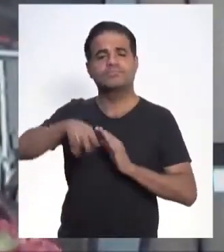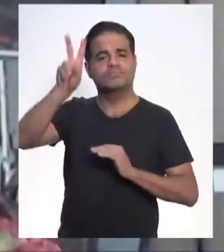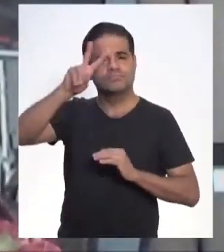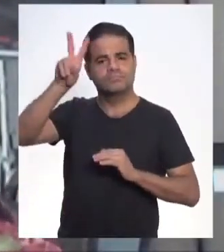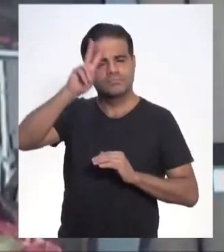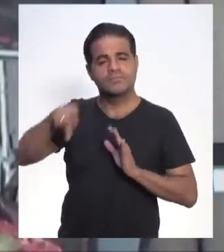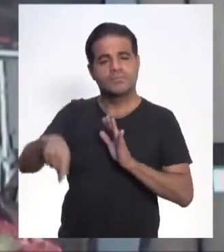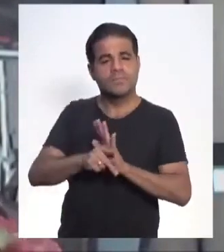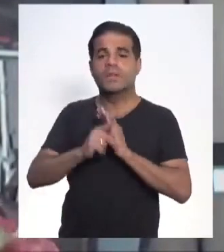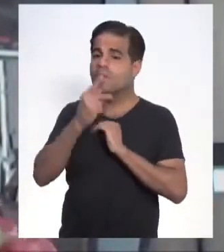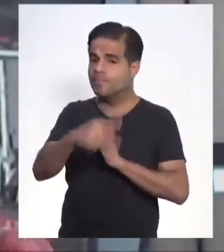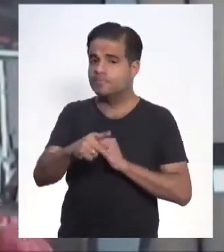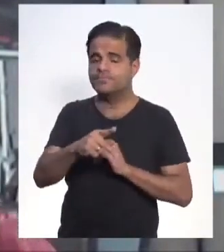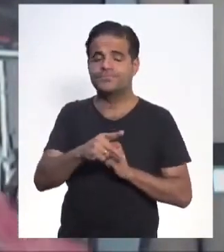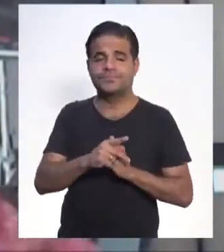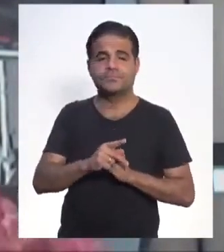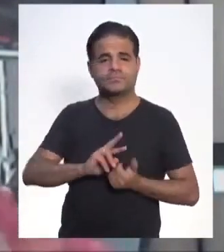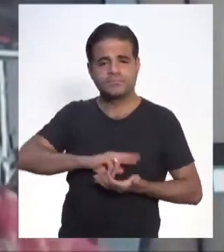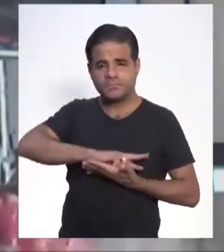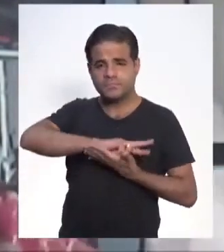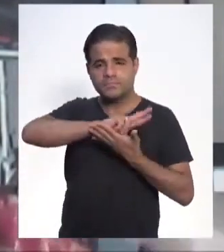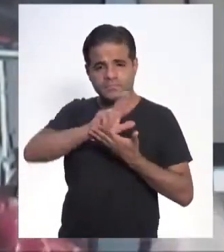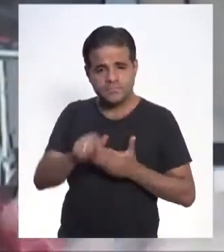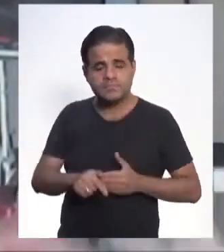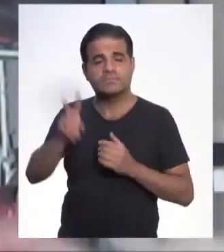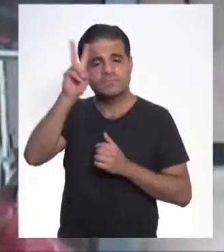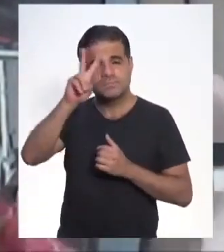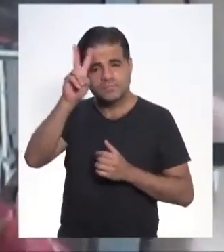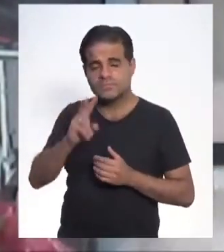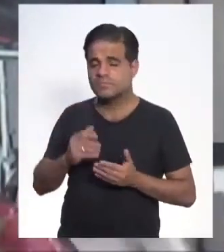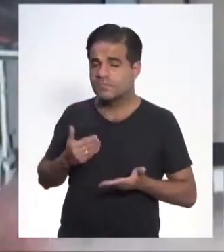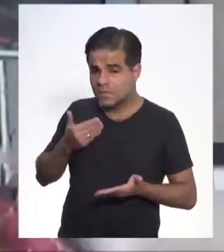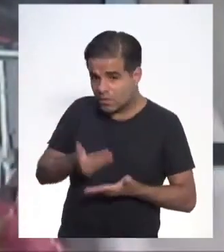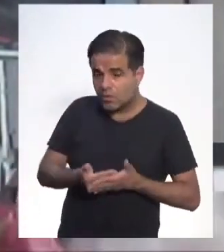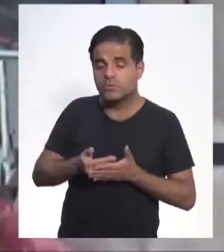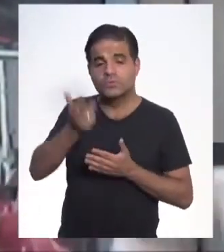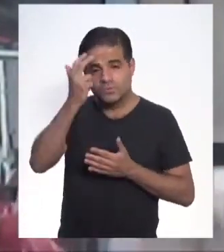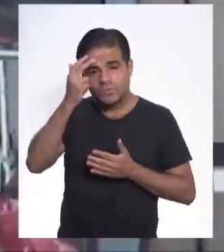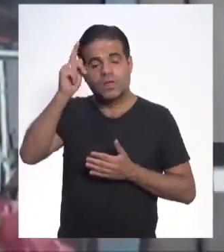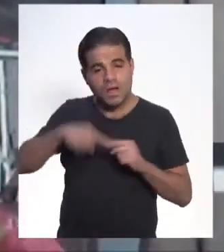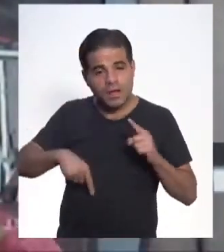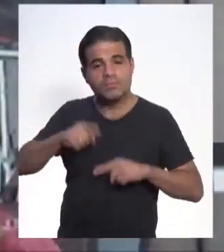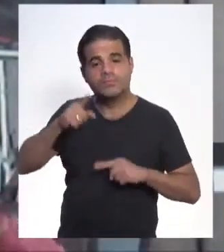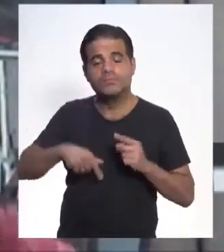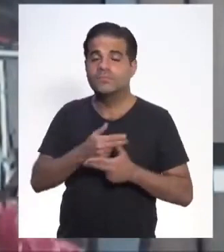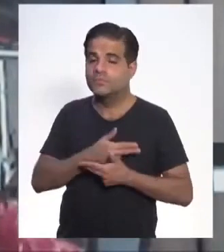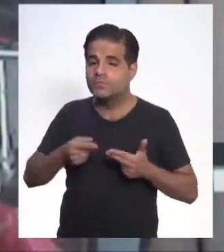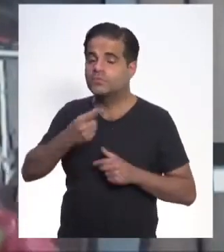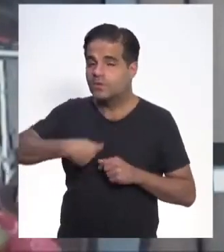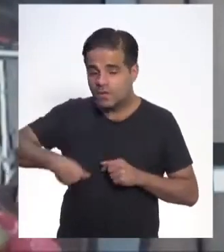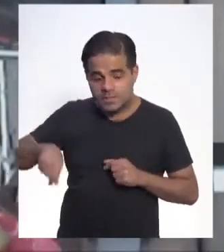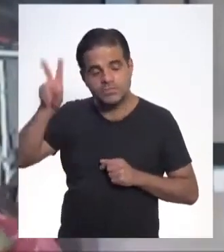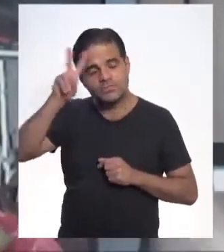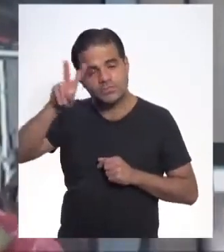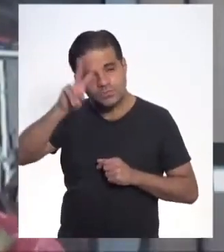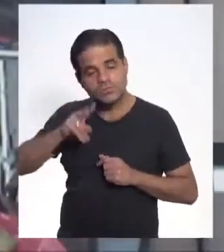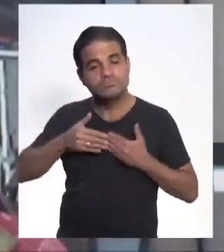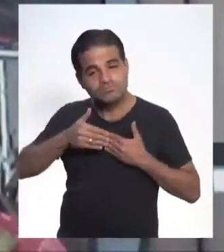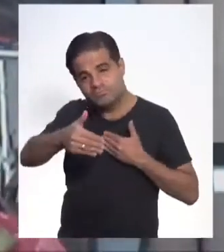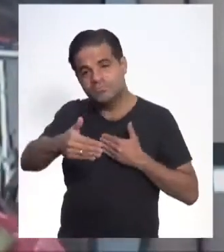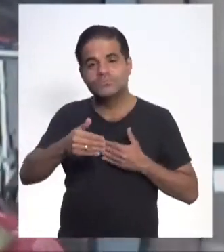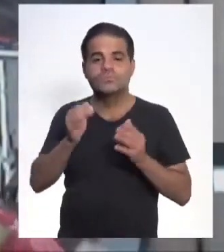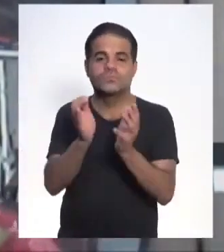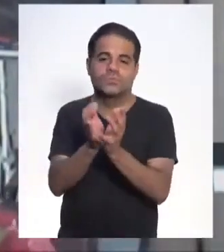nossa própria diferença histórica enquanto cultura também é produto da nossa história enquanto